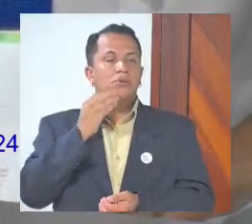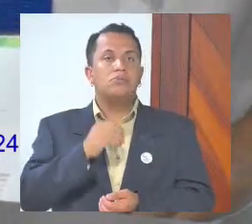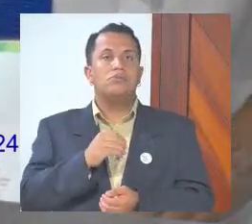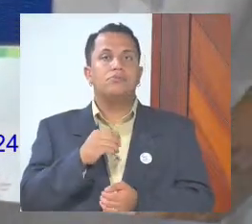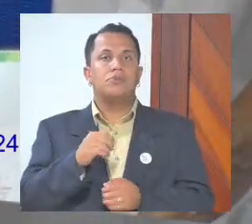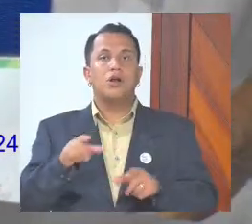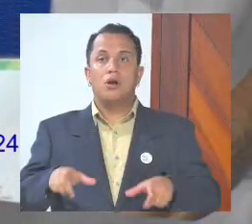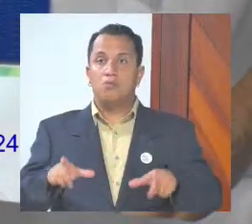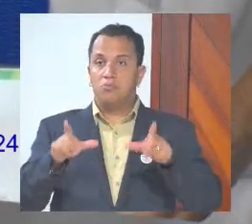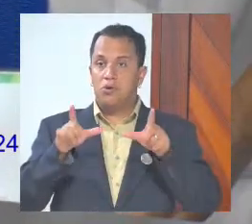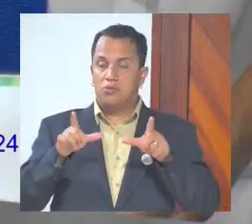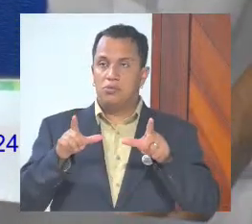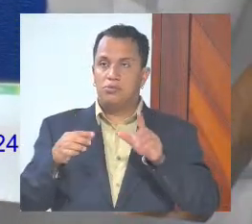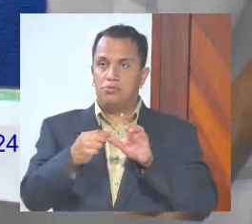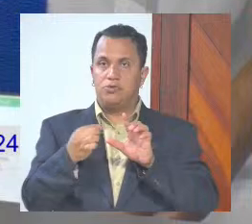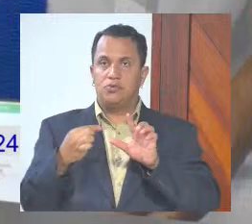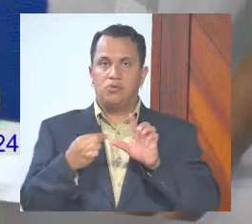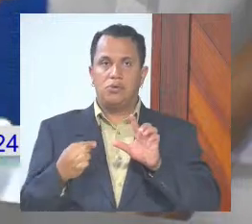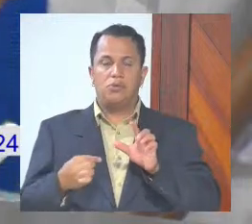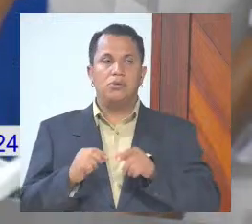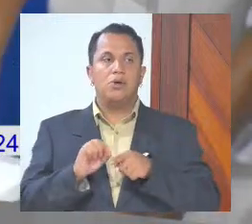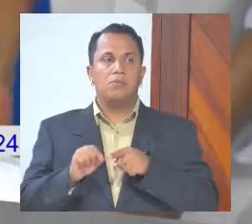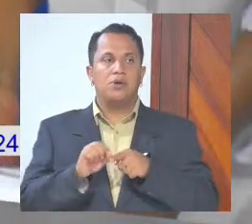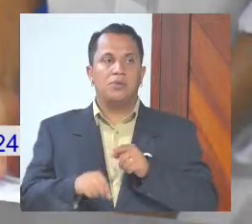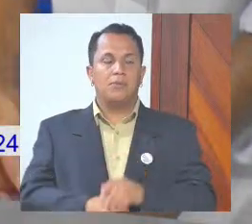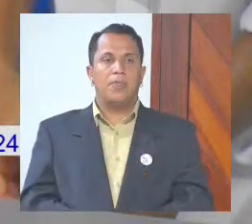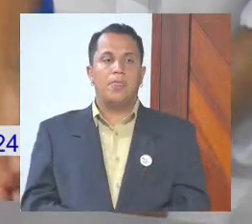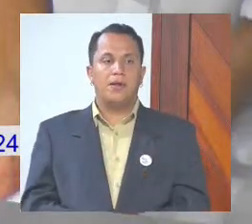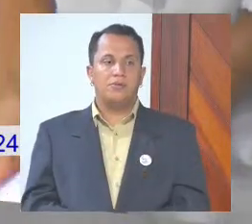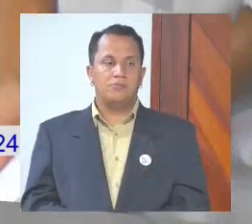de título de cidadania pinheirense.